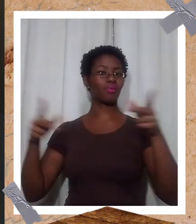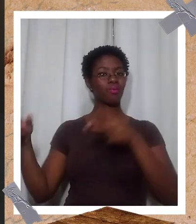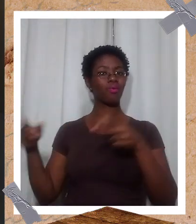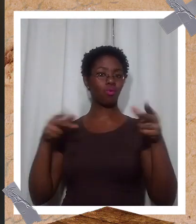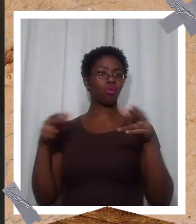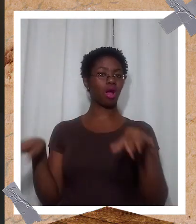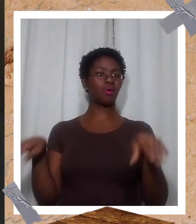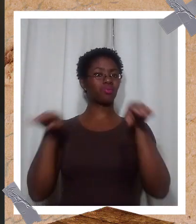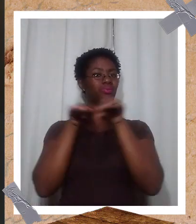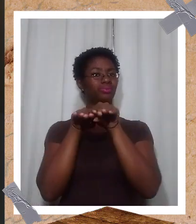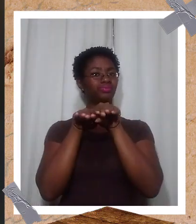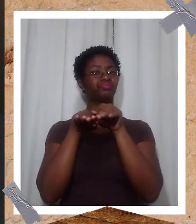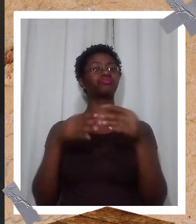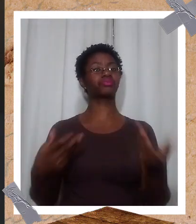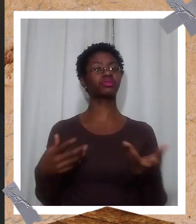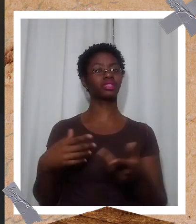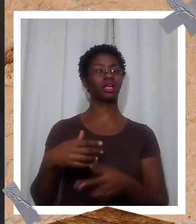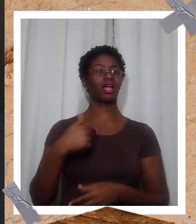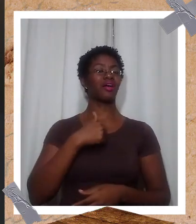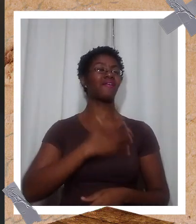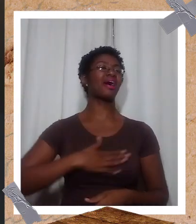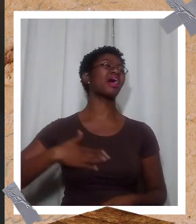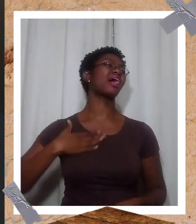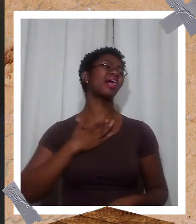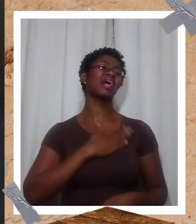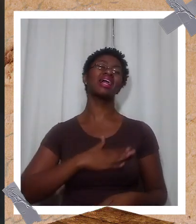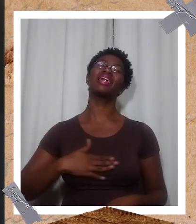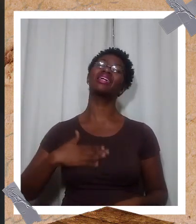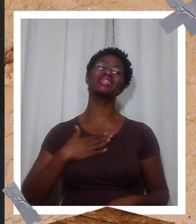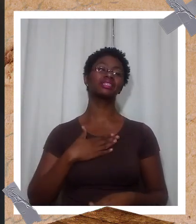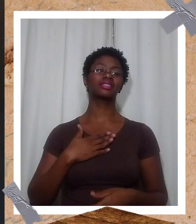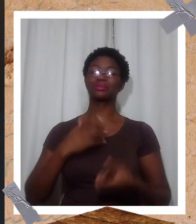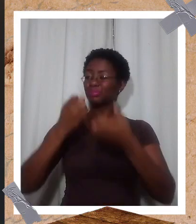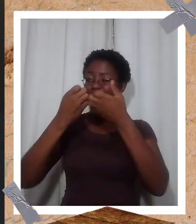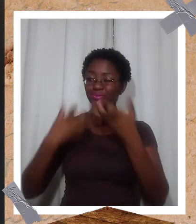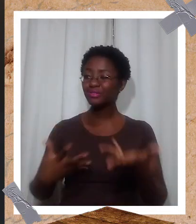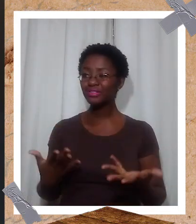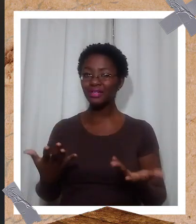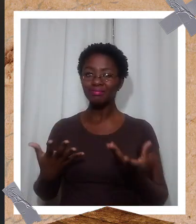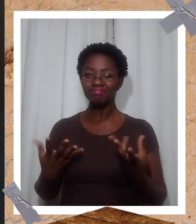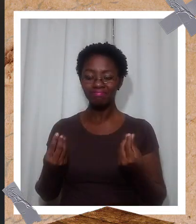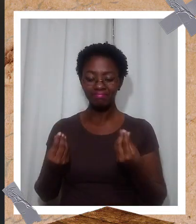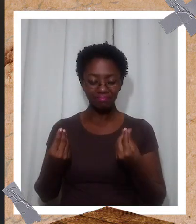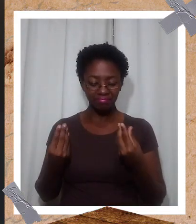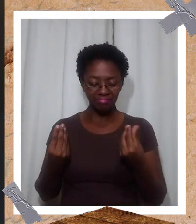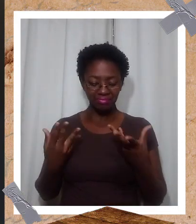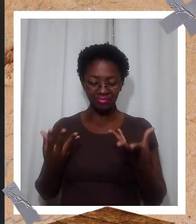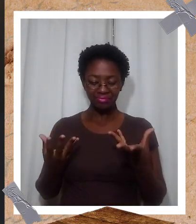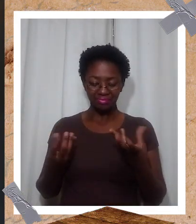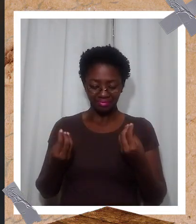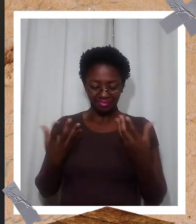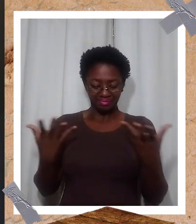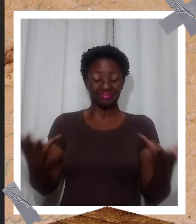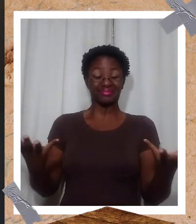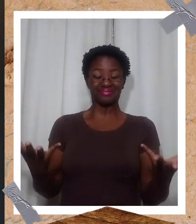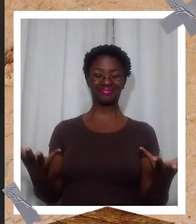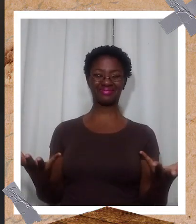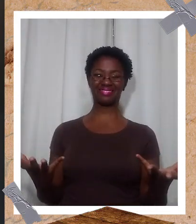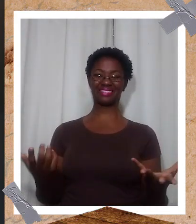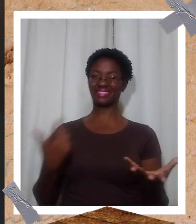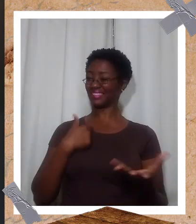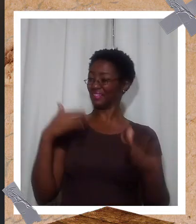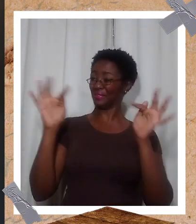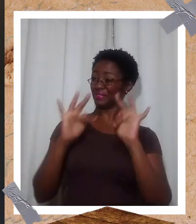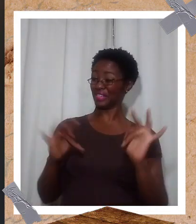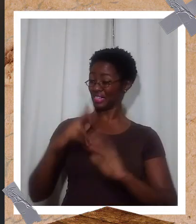alegria assim inenarrável, sabe? Então, assim, eu pensava assim, poxa, se eu sou feliz